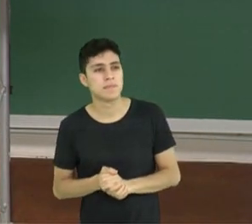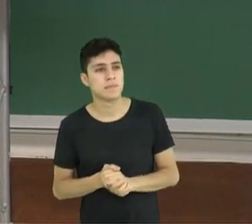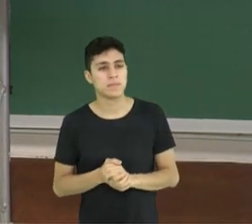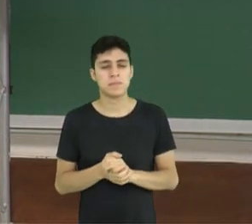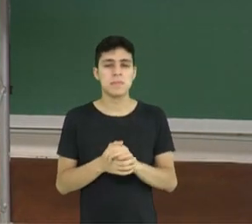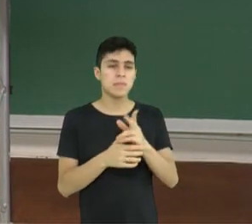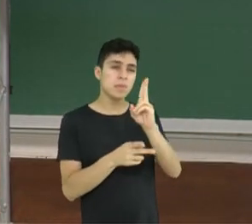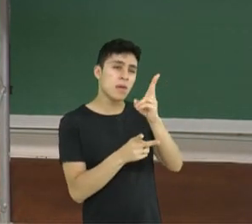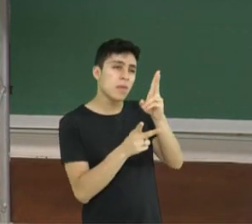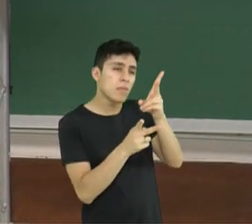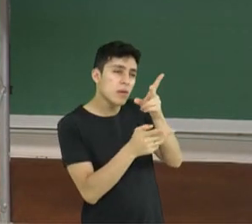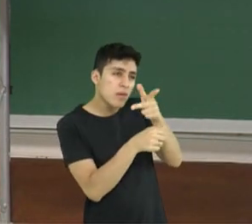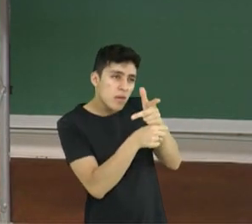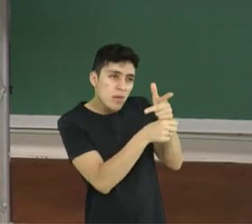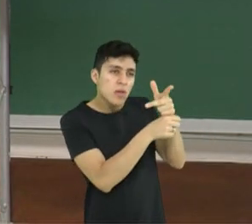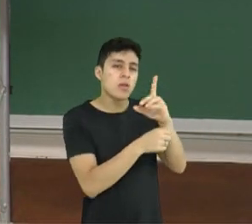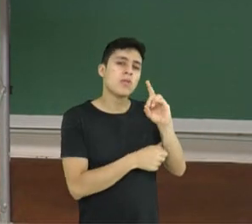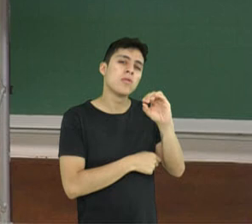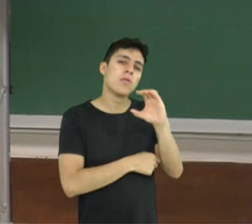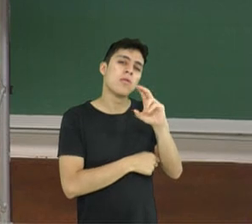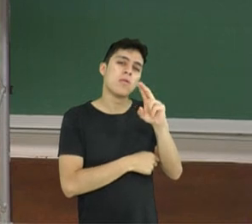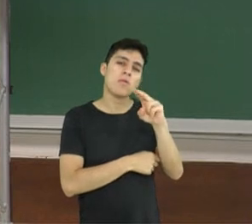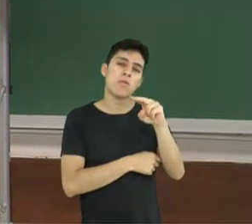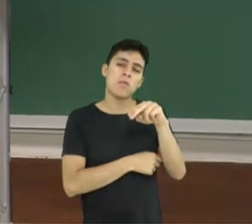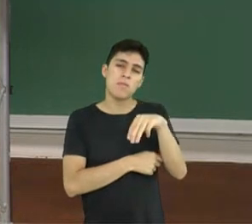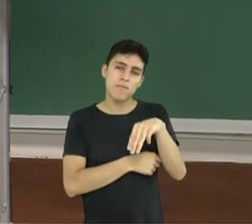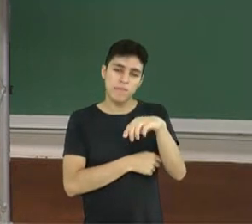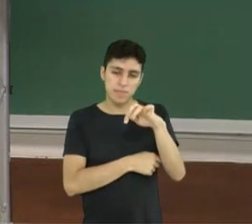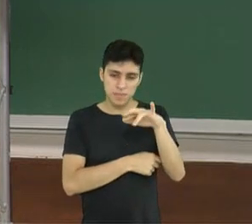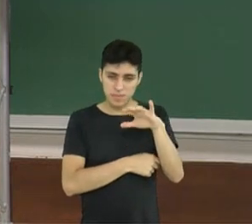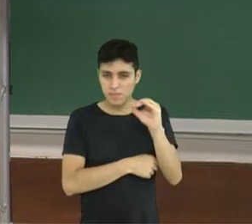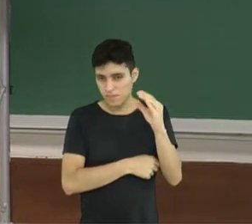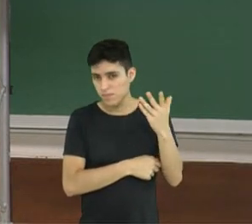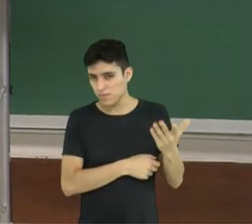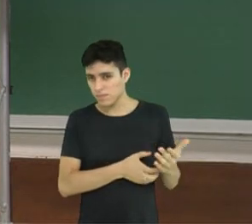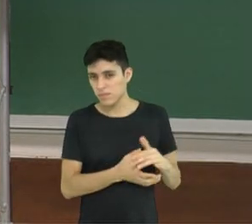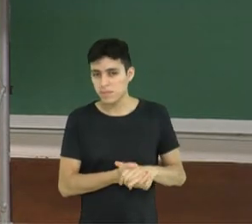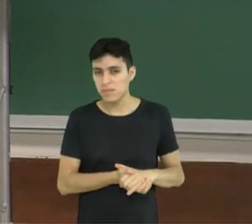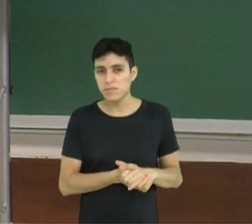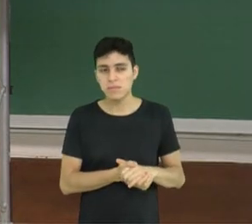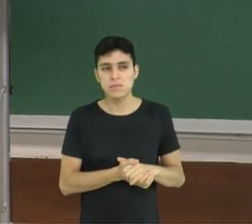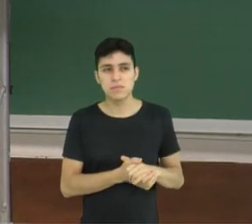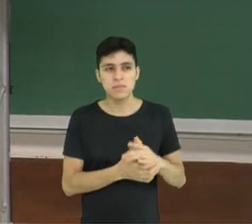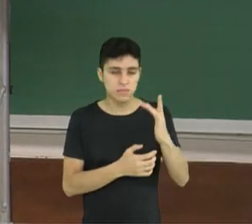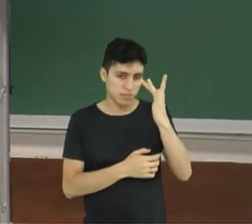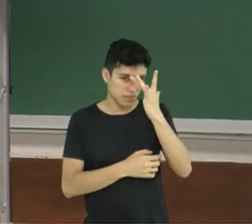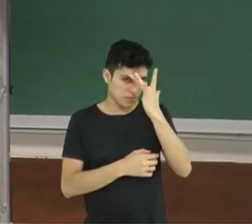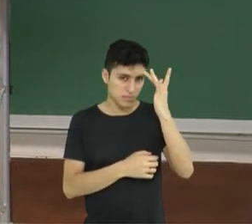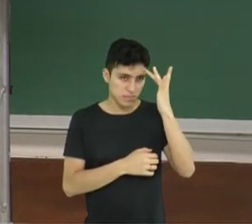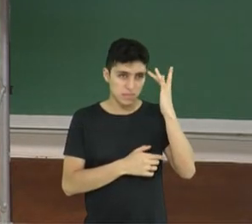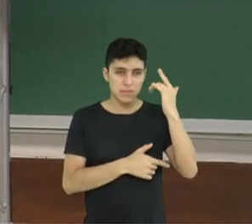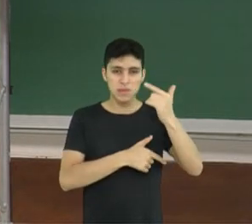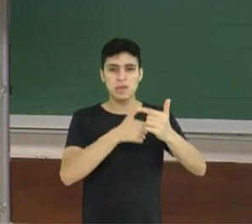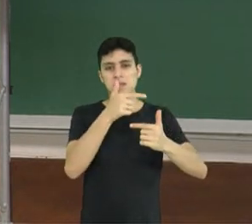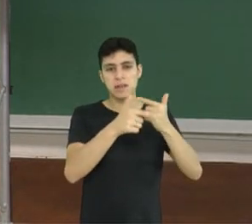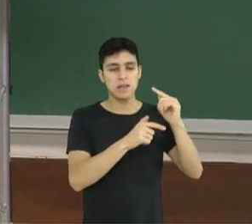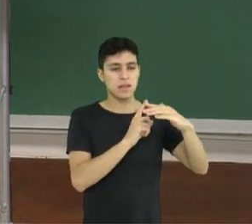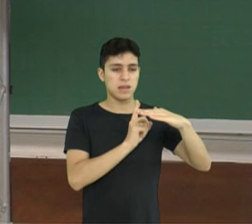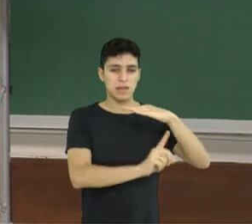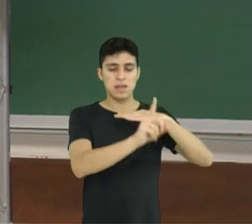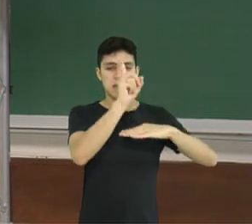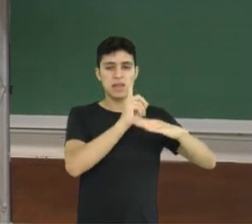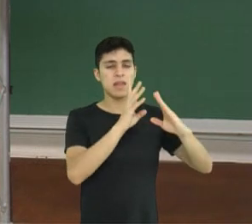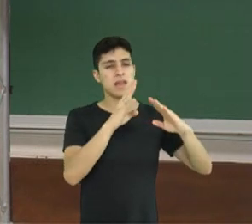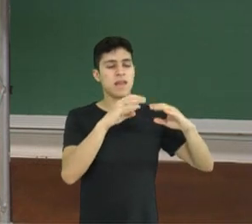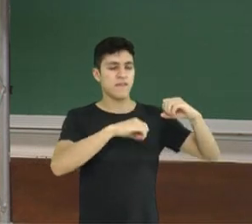tradicional documentário que se tia até então porque a própria saída a música dos irmãos Lumiére é um documentário das pessoas saindo da fábrica